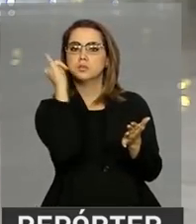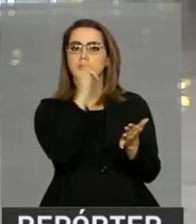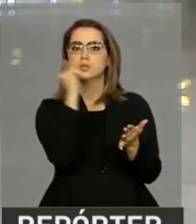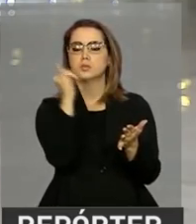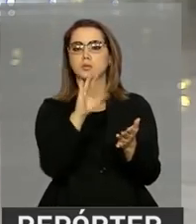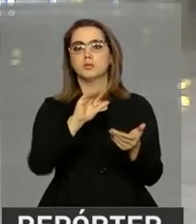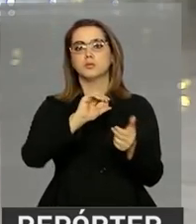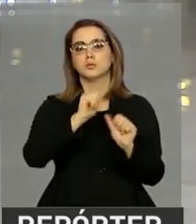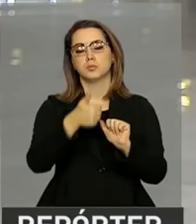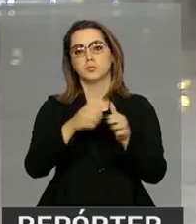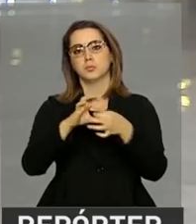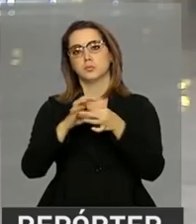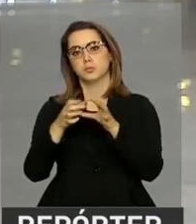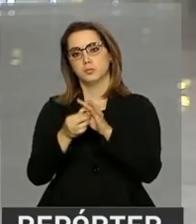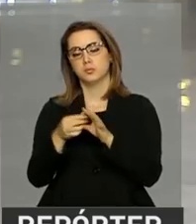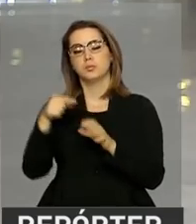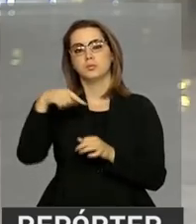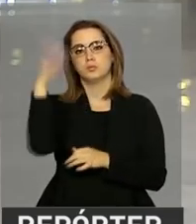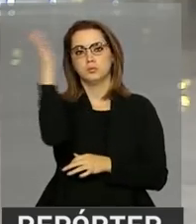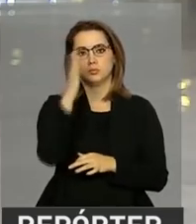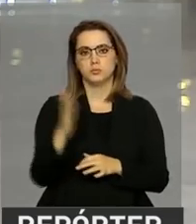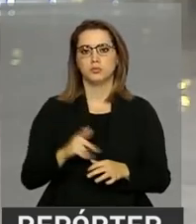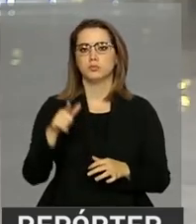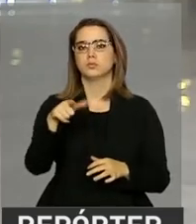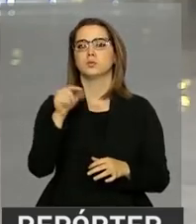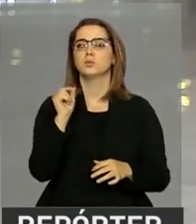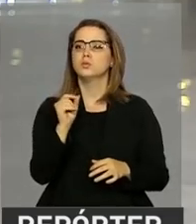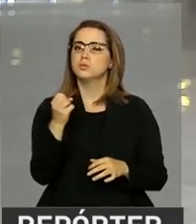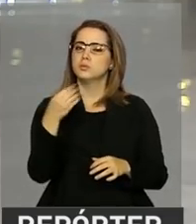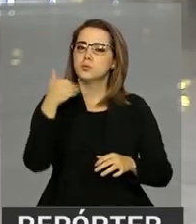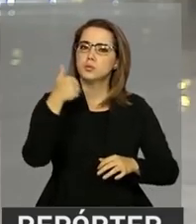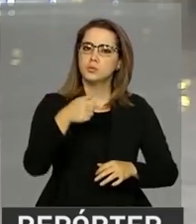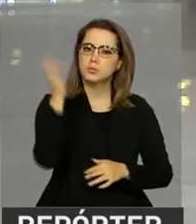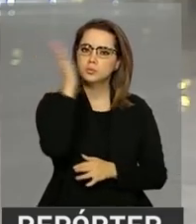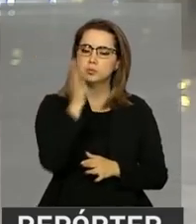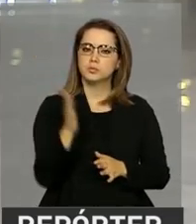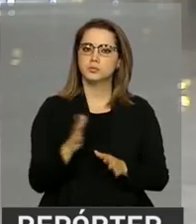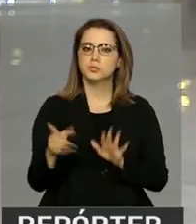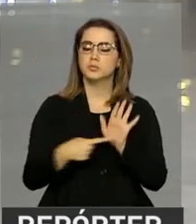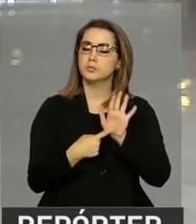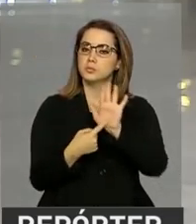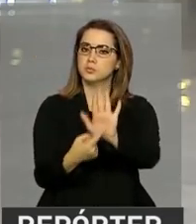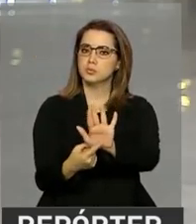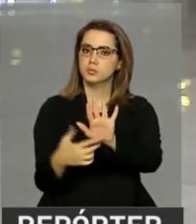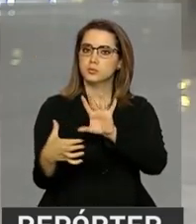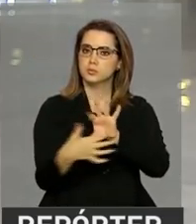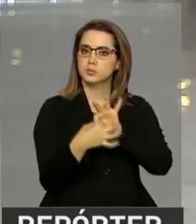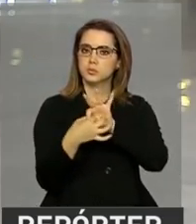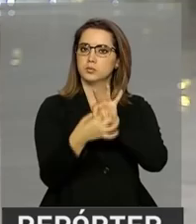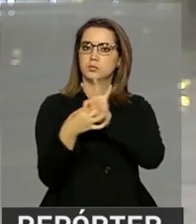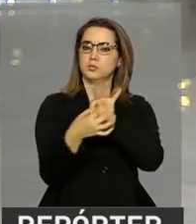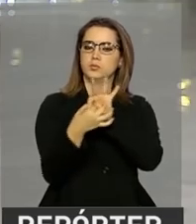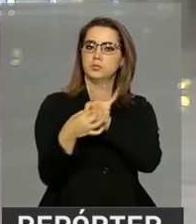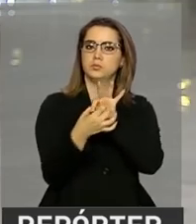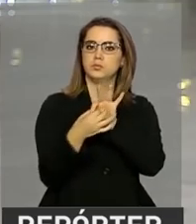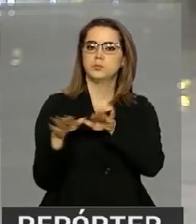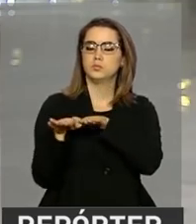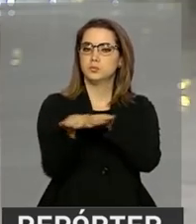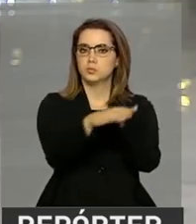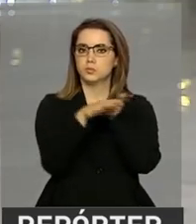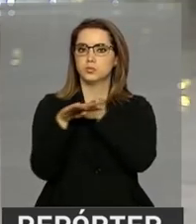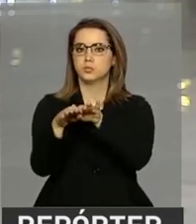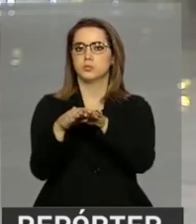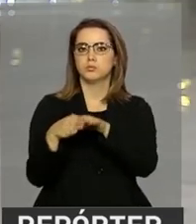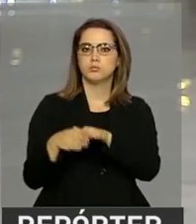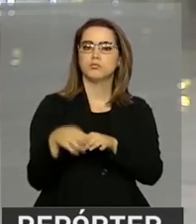Brasil. Ele fala que essa é uma grande oportunidade para que o Brasil mostre que é um país unido, democrático e receptivo aos